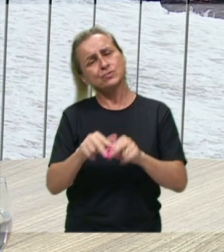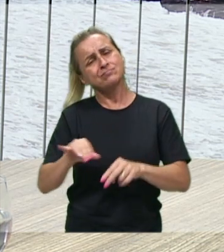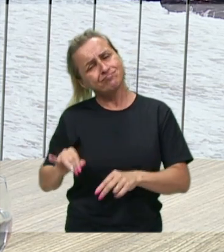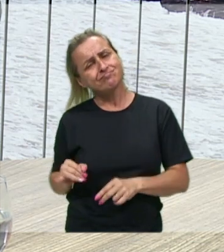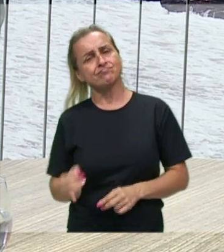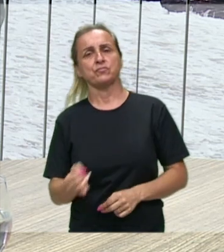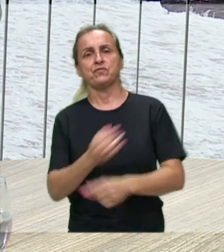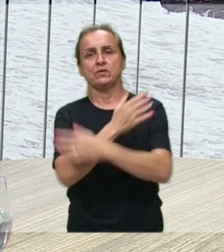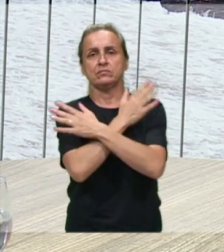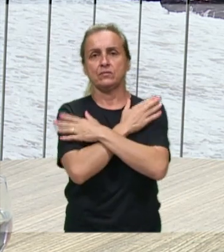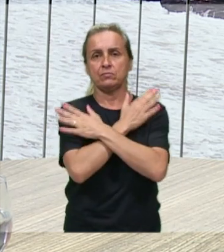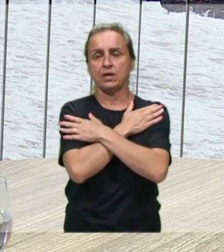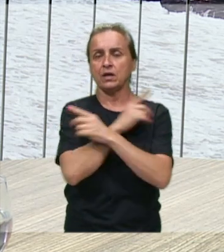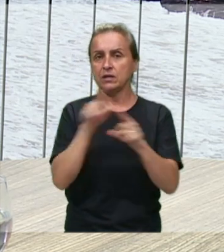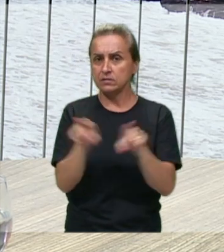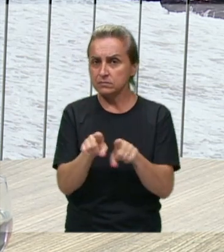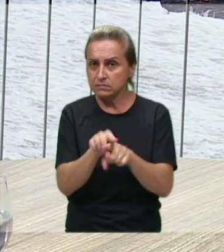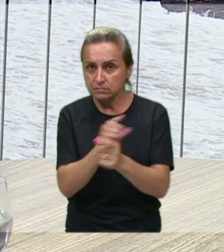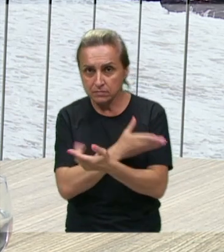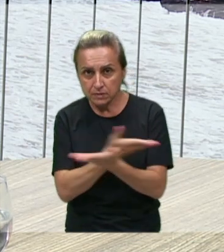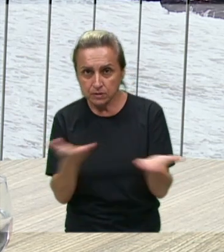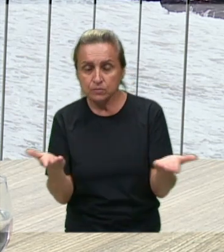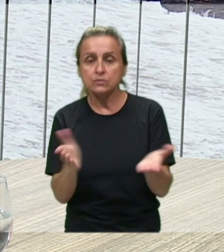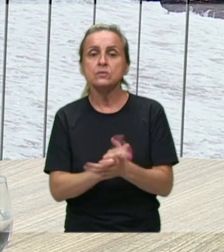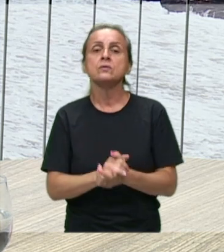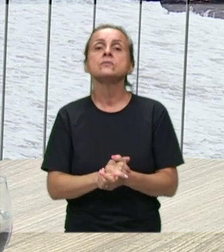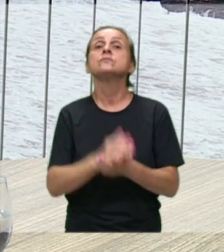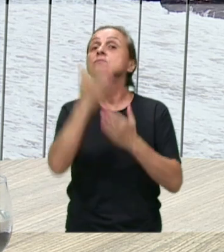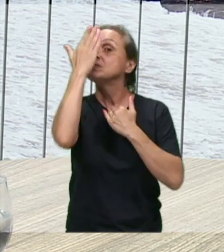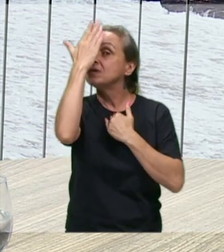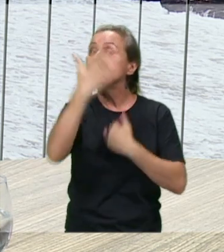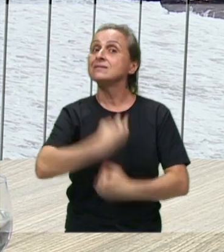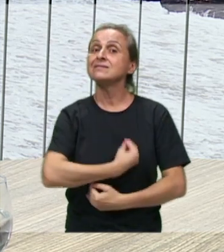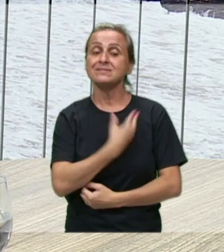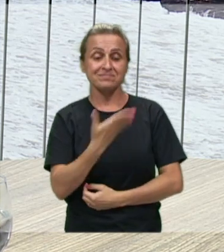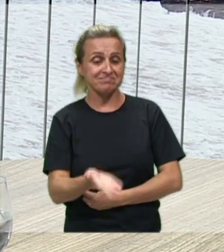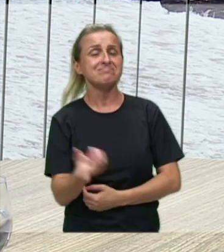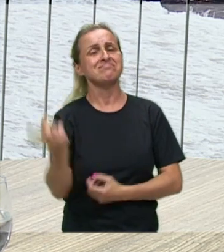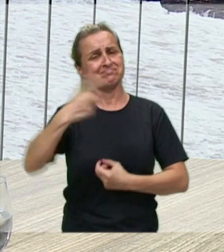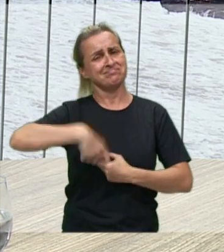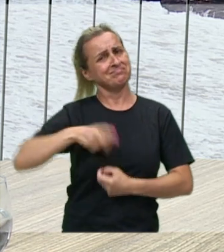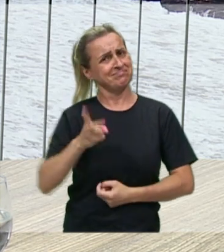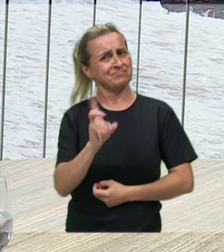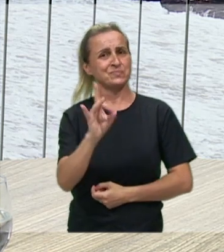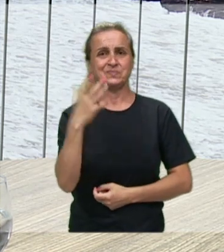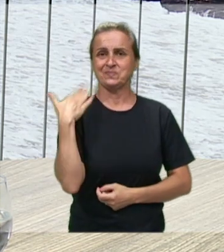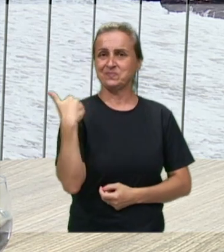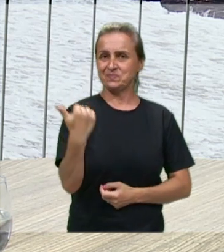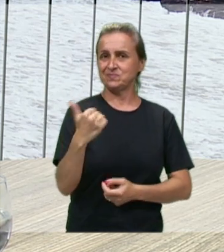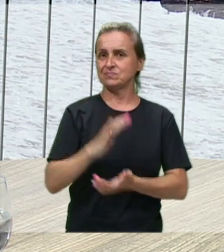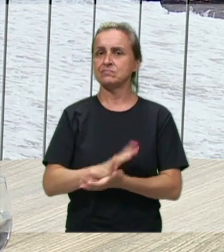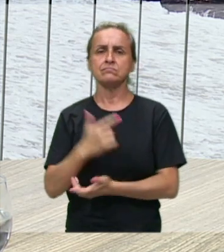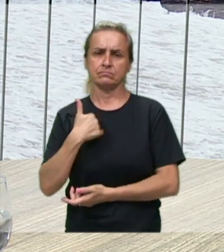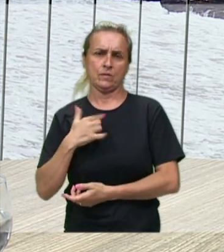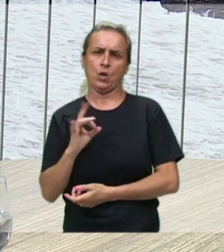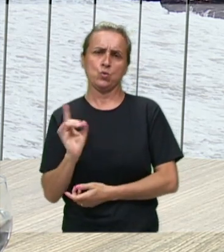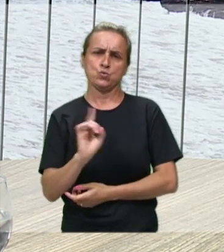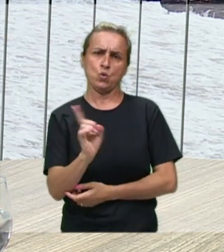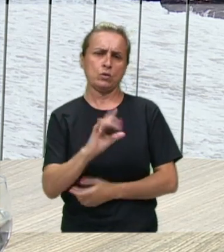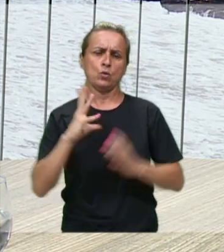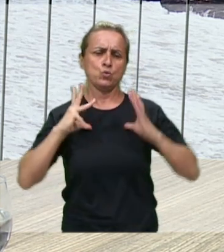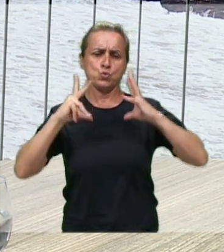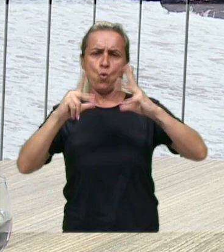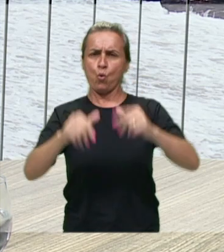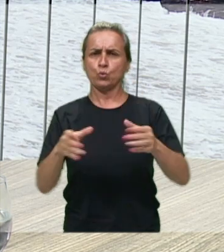conversou bastante, acho que isso é muito bom. E eu só quero agradecer o espaço e tenho a certeza que a gente vai voltar sempre. Só chamar, acho que não só eu, como todos os nossos pares,